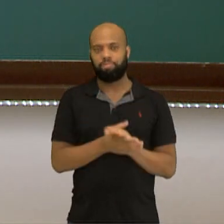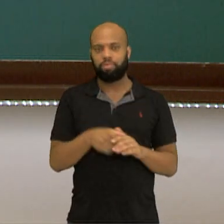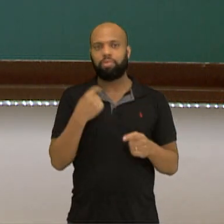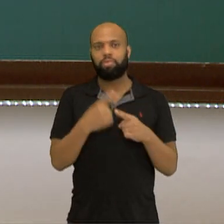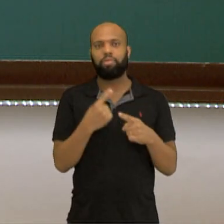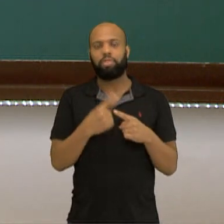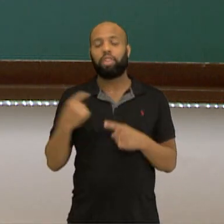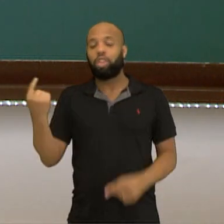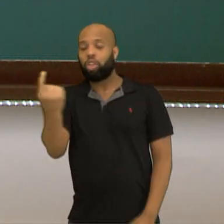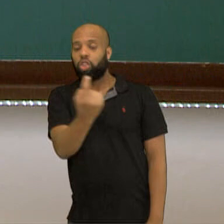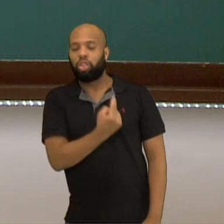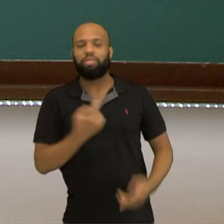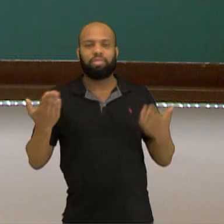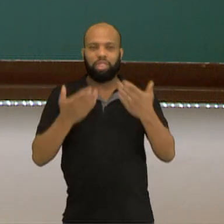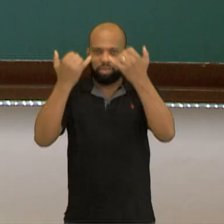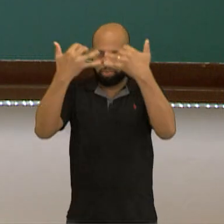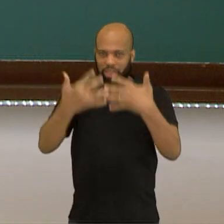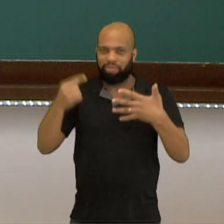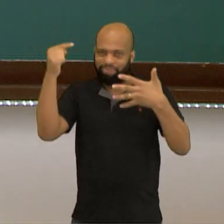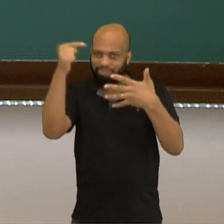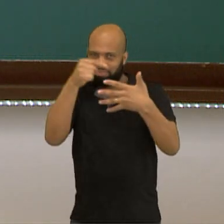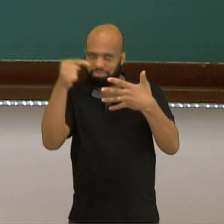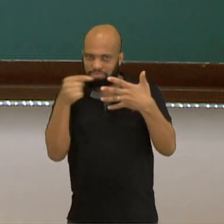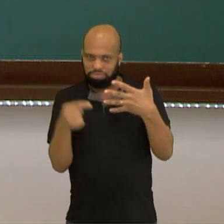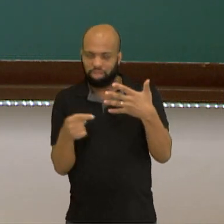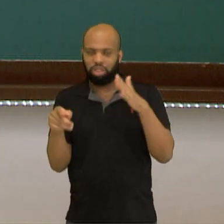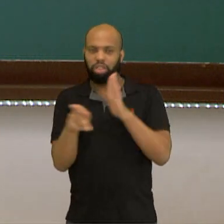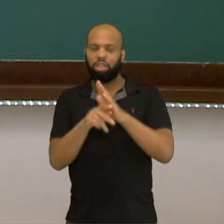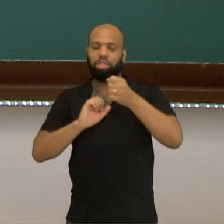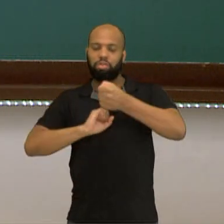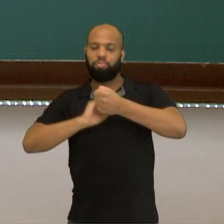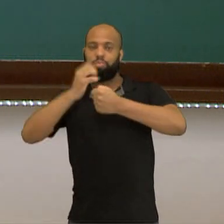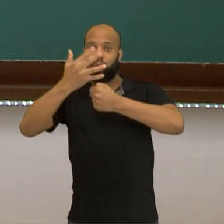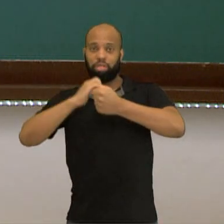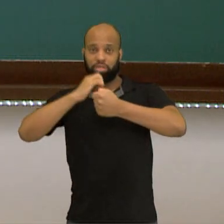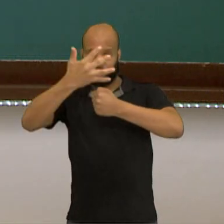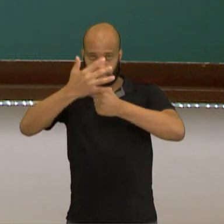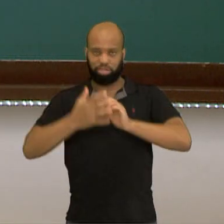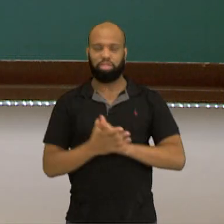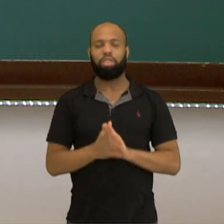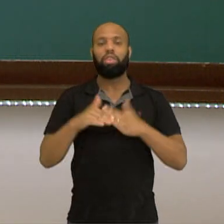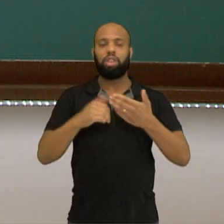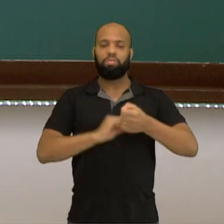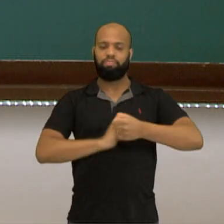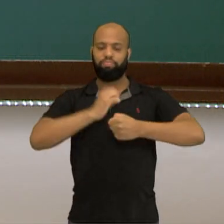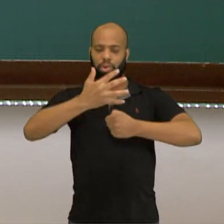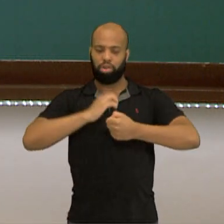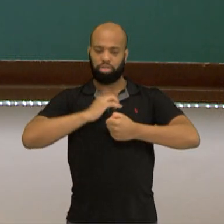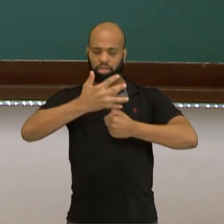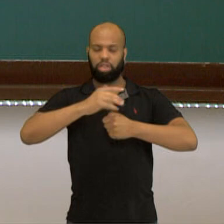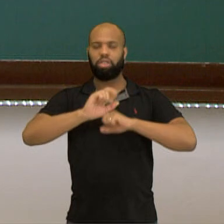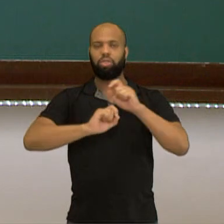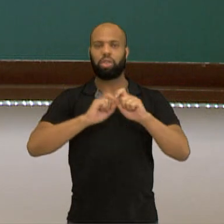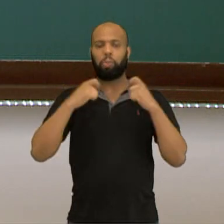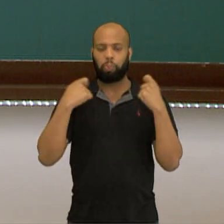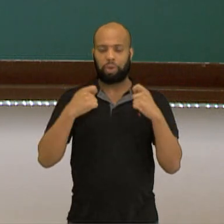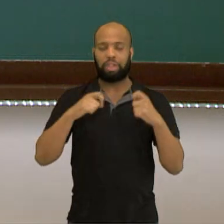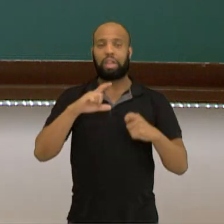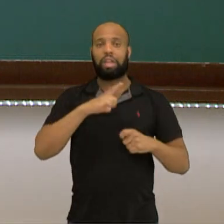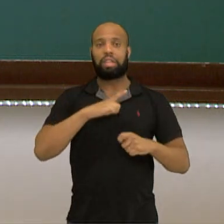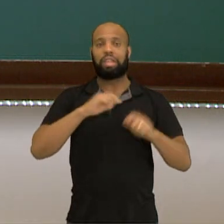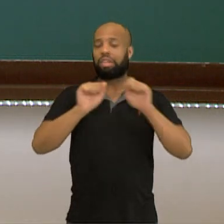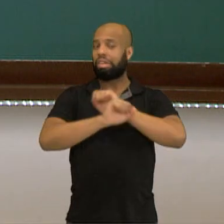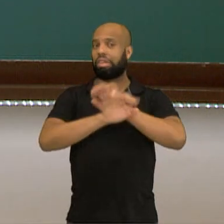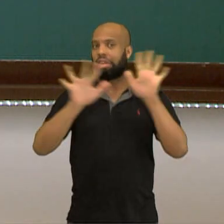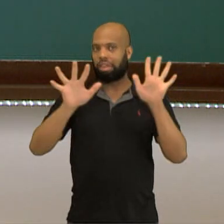gente está falando dos elementos de uma potenciação. E a potenciação, eu preciso ter muito